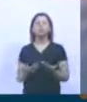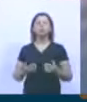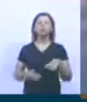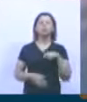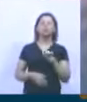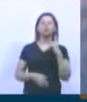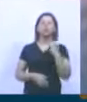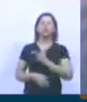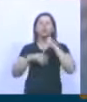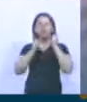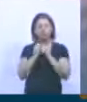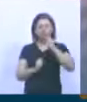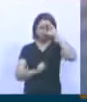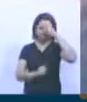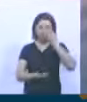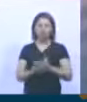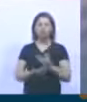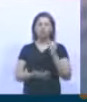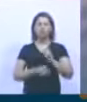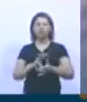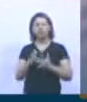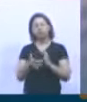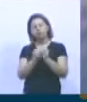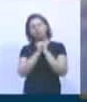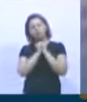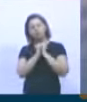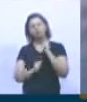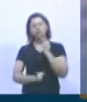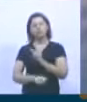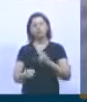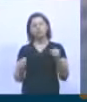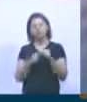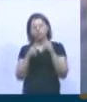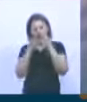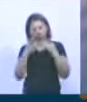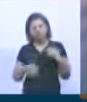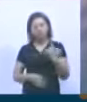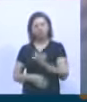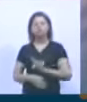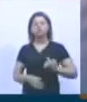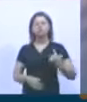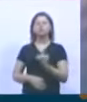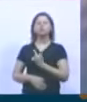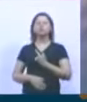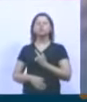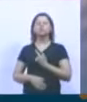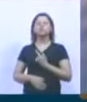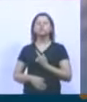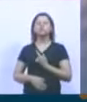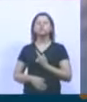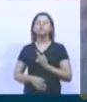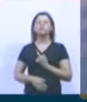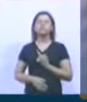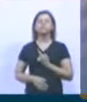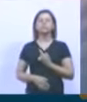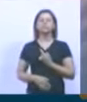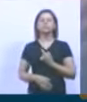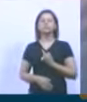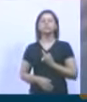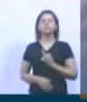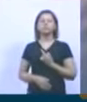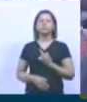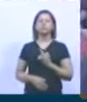que nós podemos confiar que Ele está conosco realizando maravilhas em nós. Erga bem alto o seu braço, dá uma esticada aí.